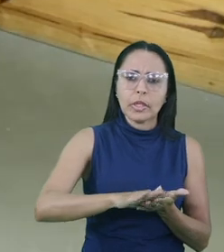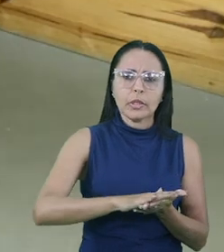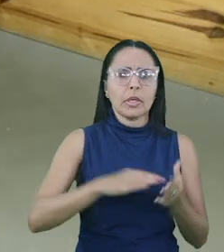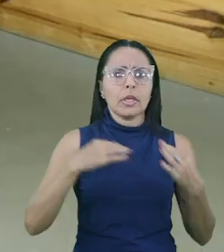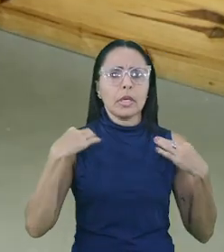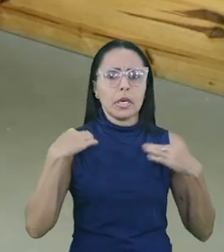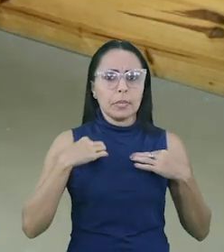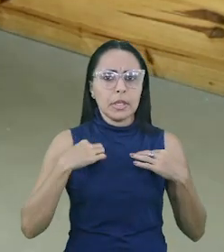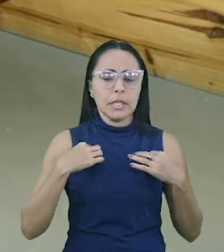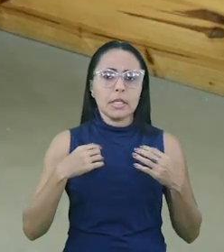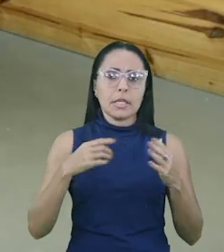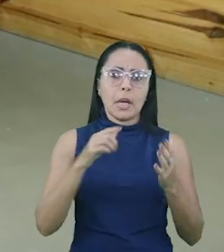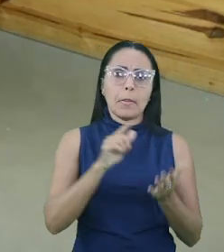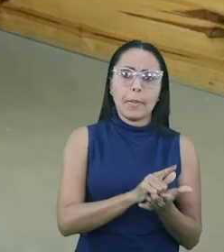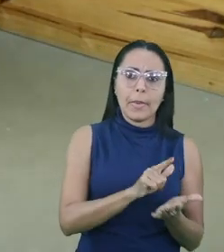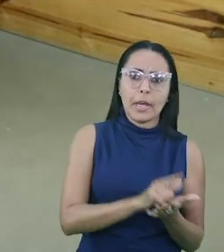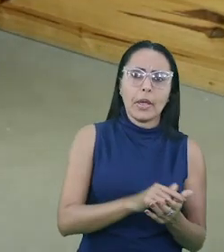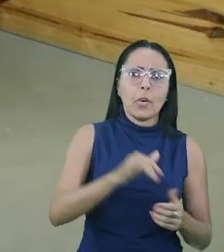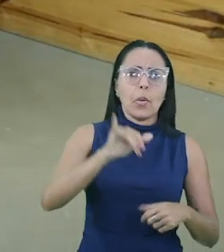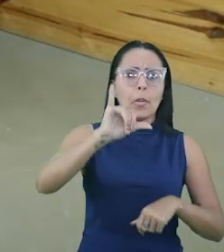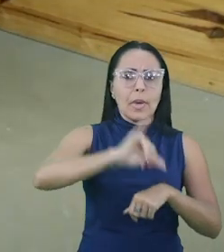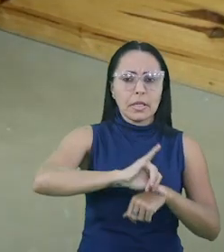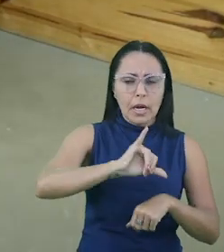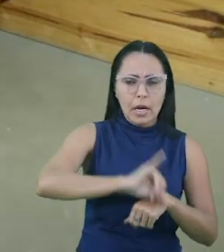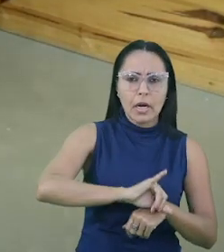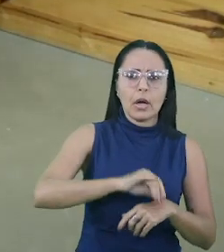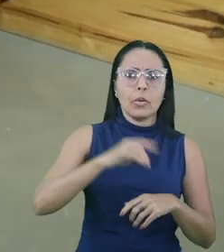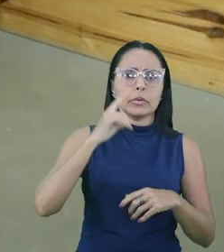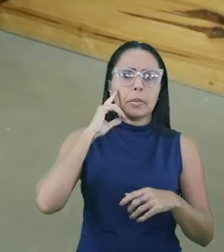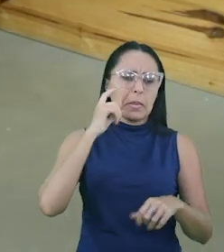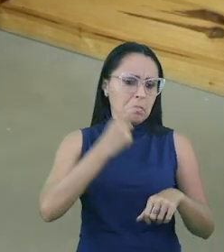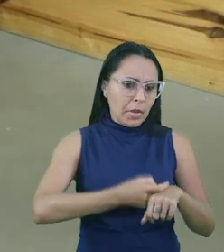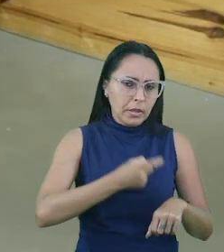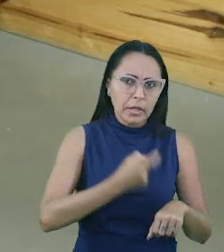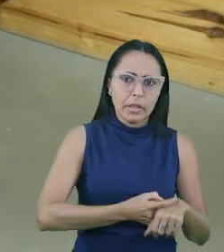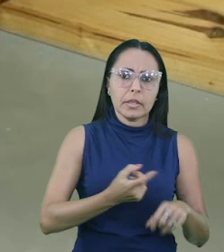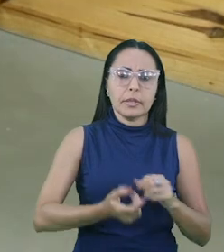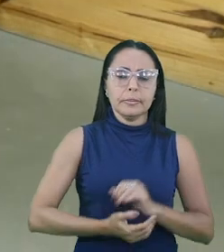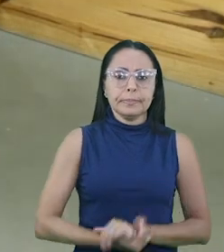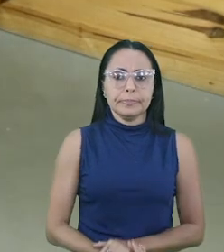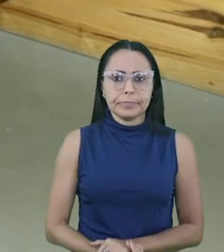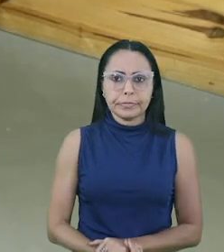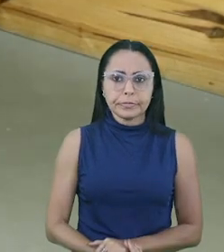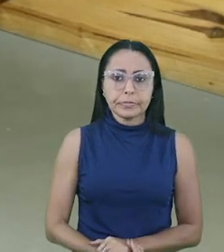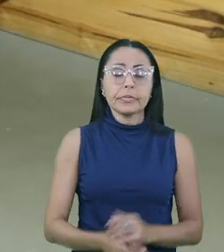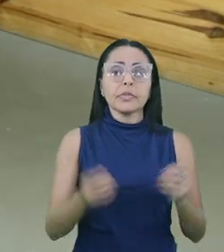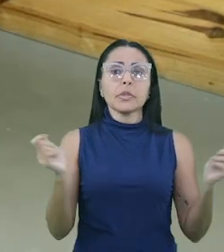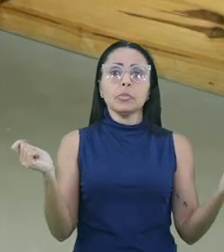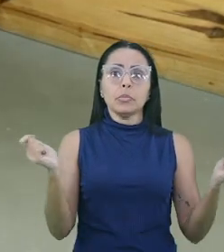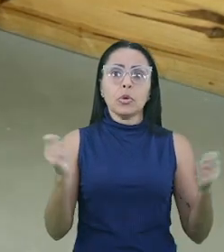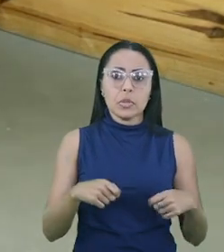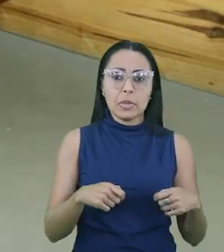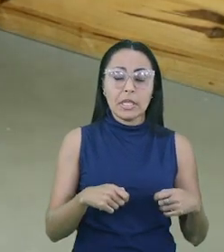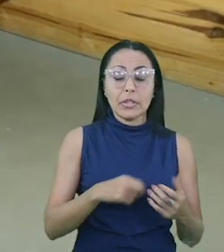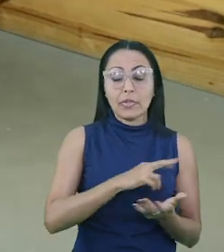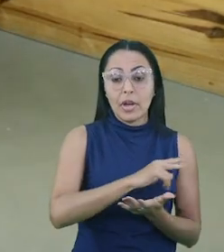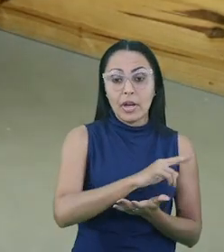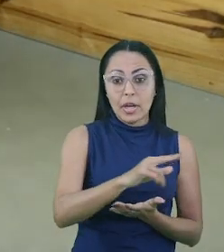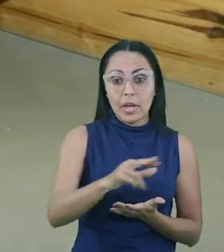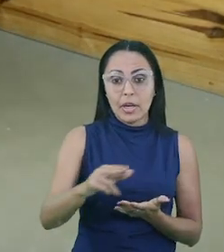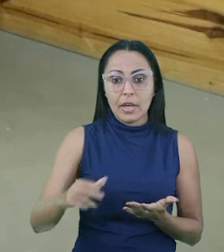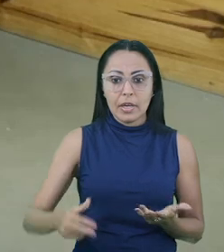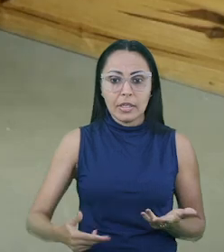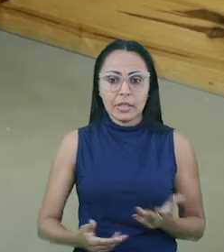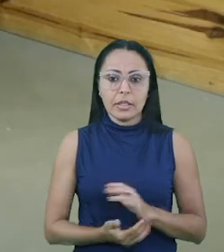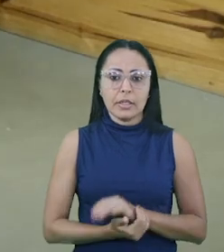ser papel, pode ser metal, pode ser parede, pode ser madeira. Então são possibilidades infinitas, assim. Inclusive muitas